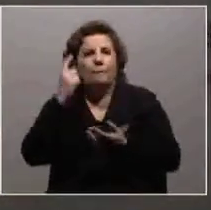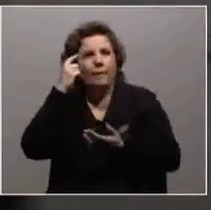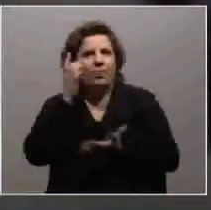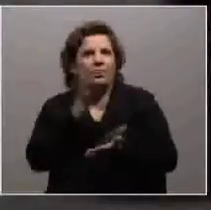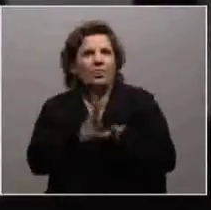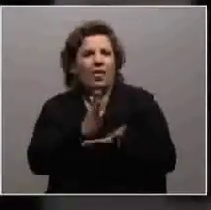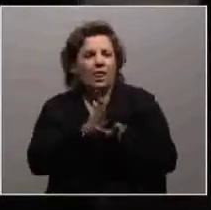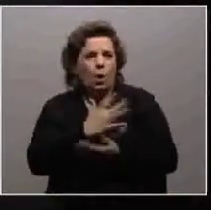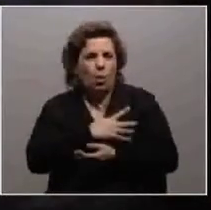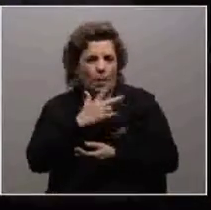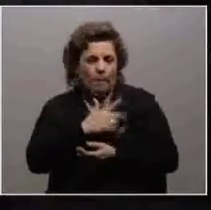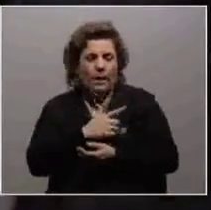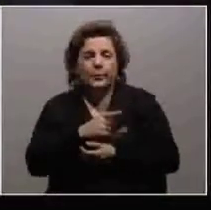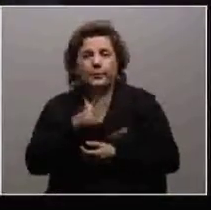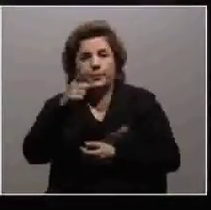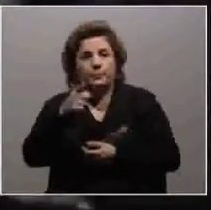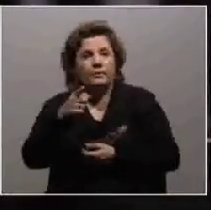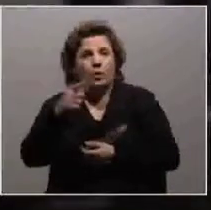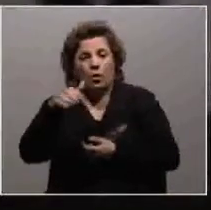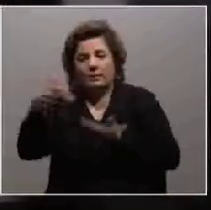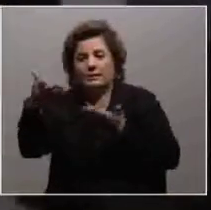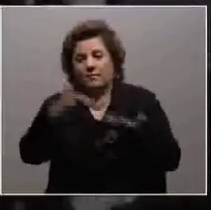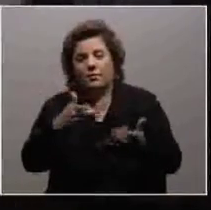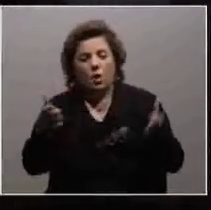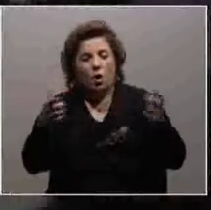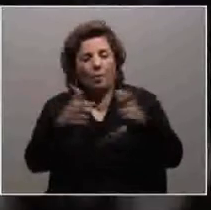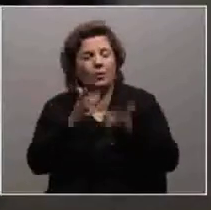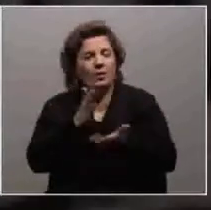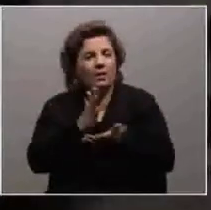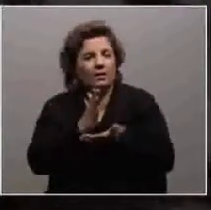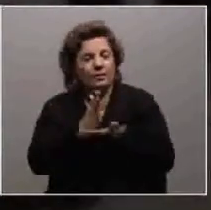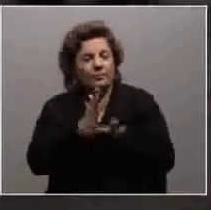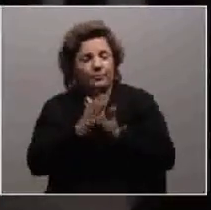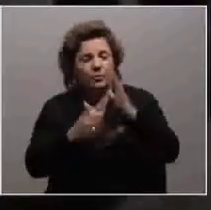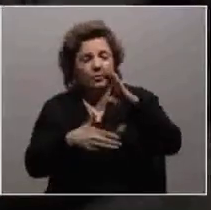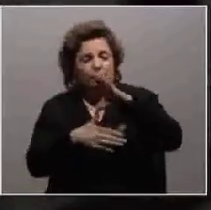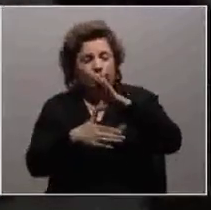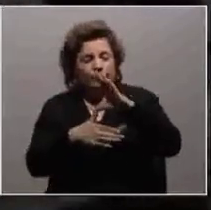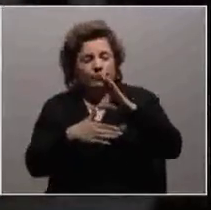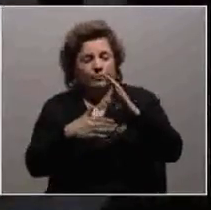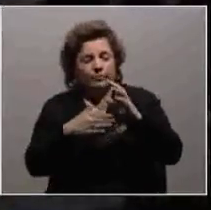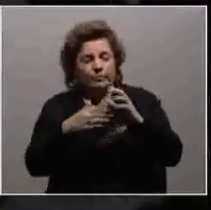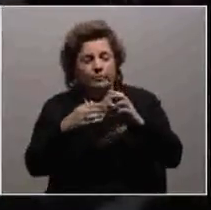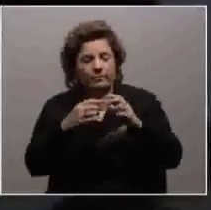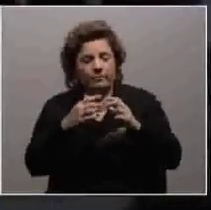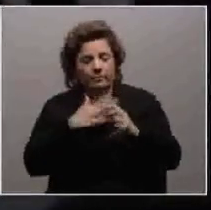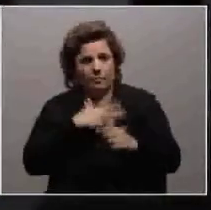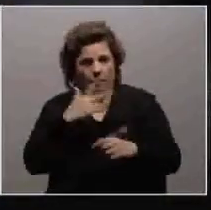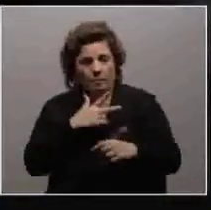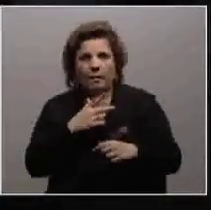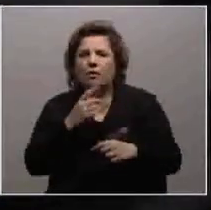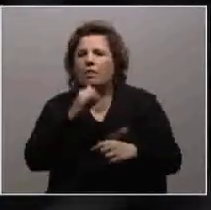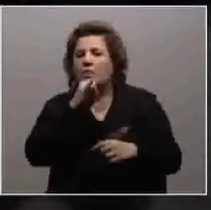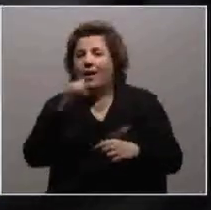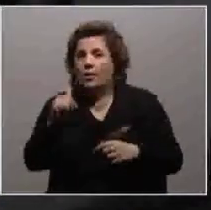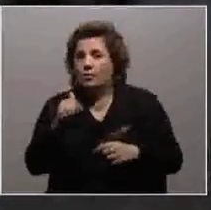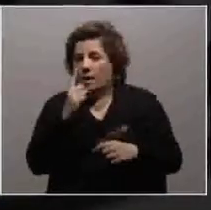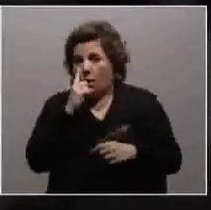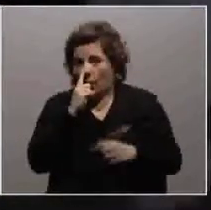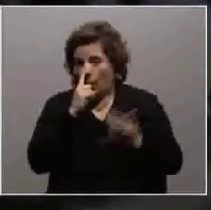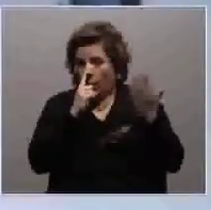jeferson oliveira fernandes foi recebido hoje pela comissão interamericana de direitos humanos no parlamento e não denunciar quem fumar e